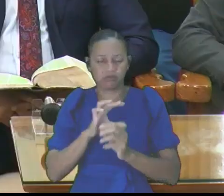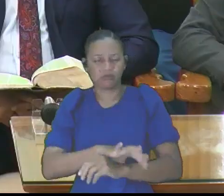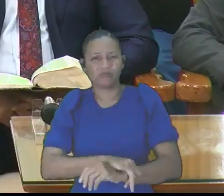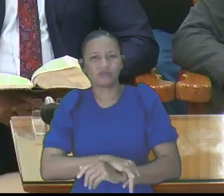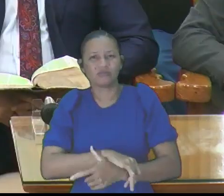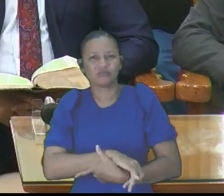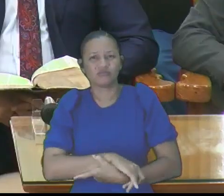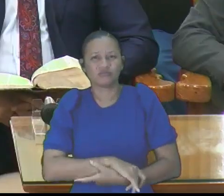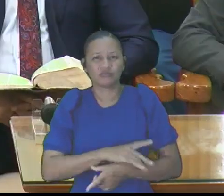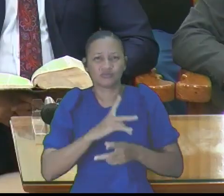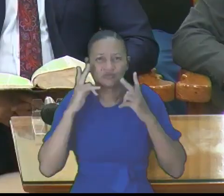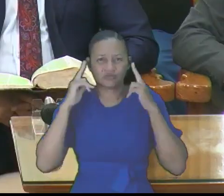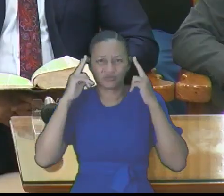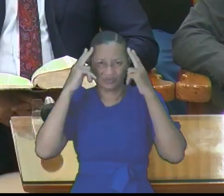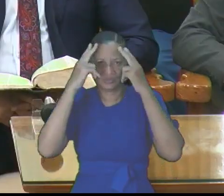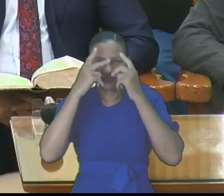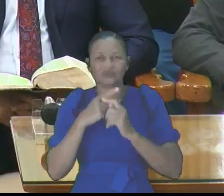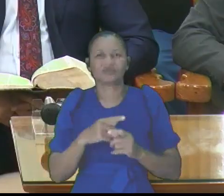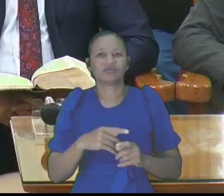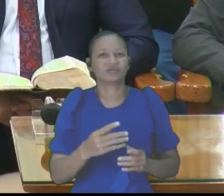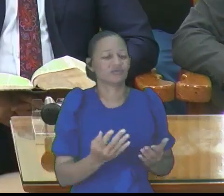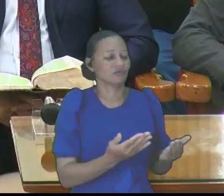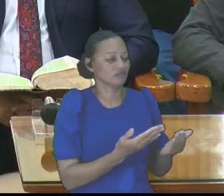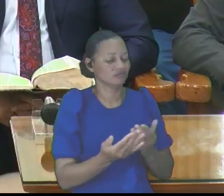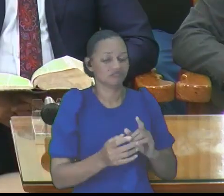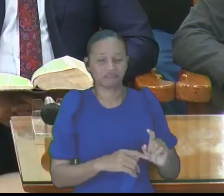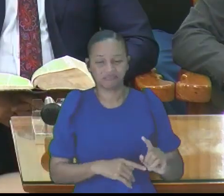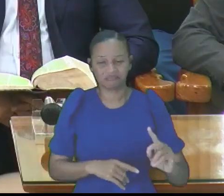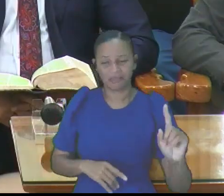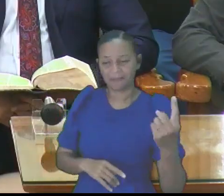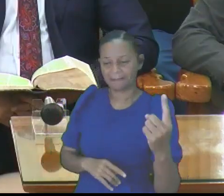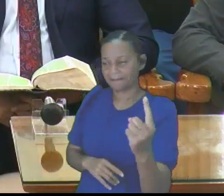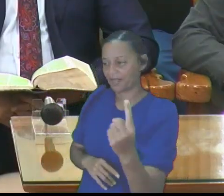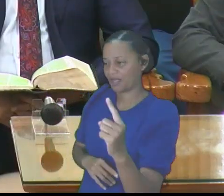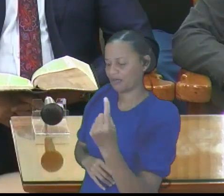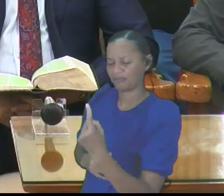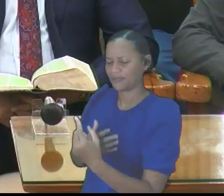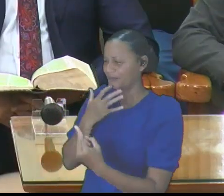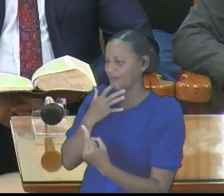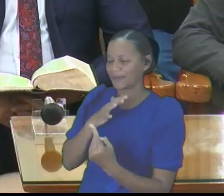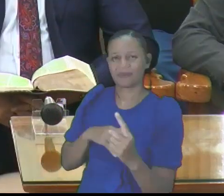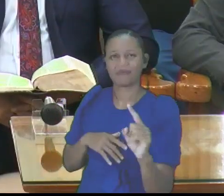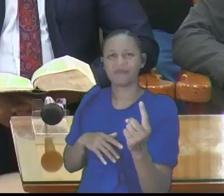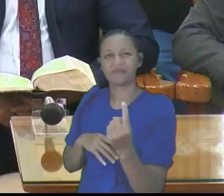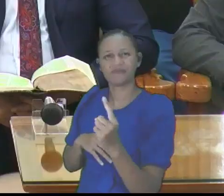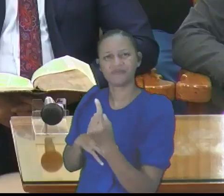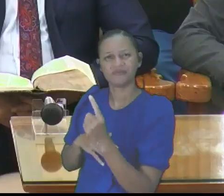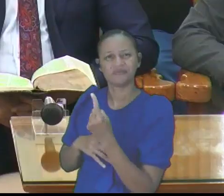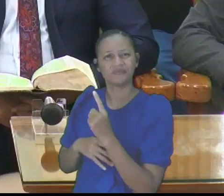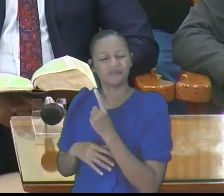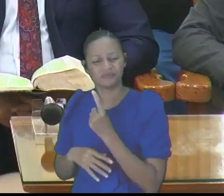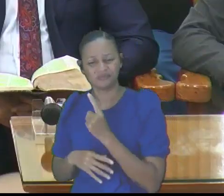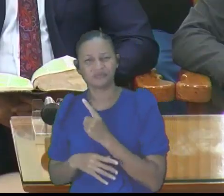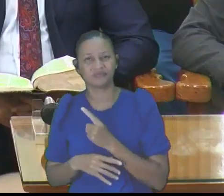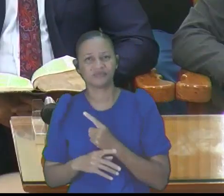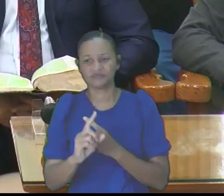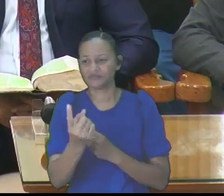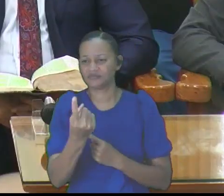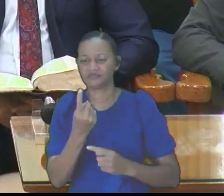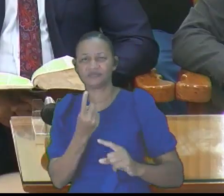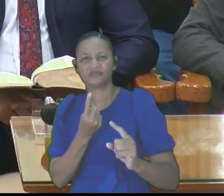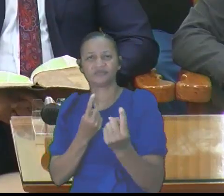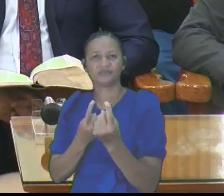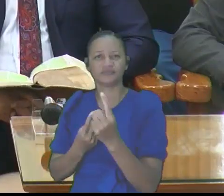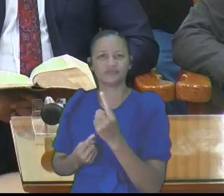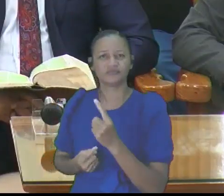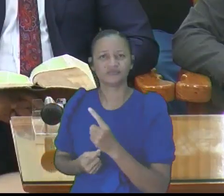social, cabelo cortado, a mãe cantando no coral, não conheceu. Glória a Jesus. Aleluia. Veio uma, veio duas, veio